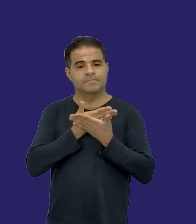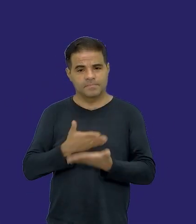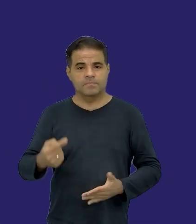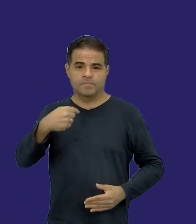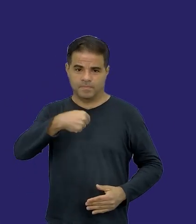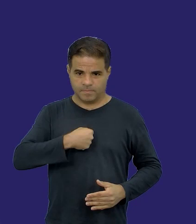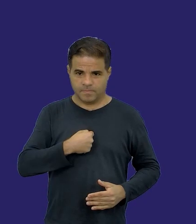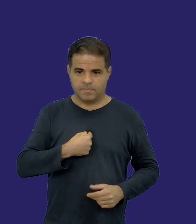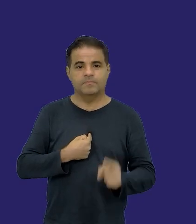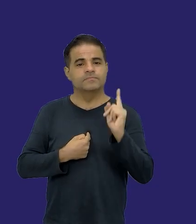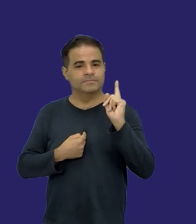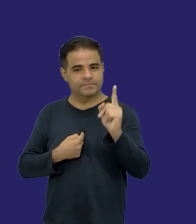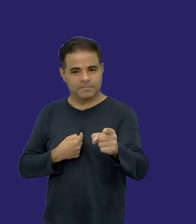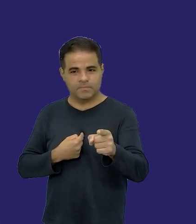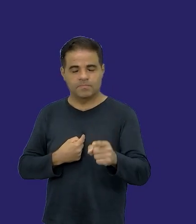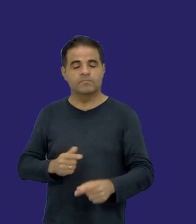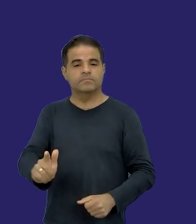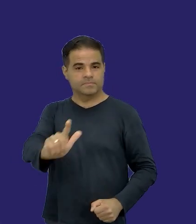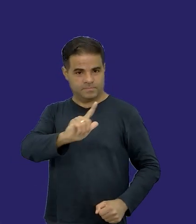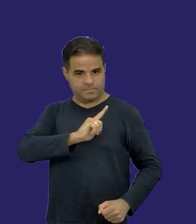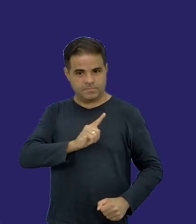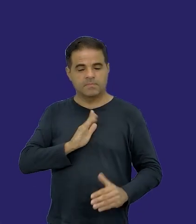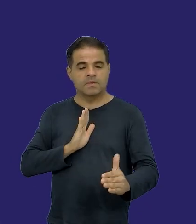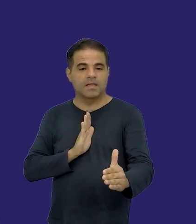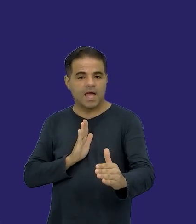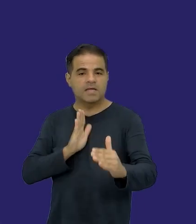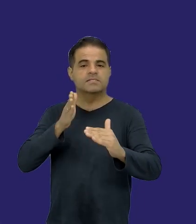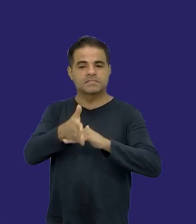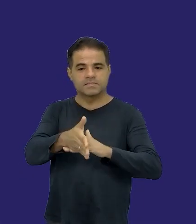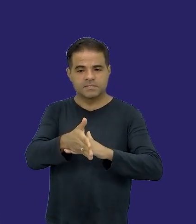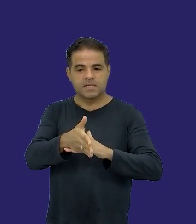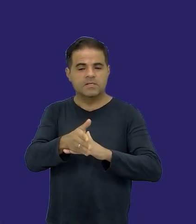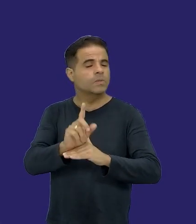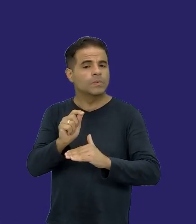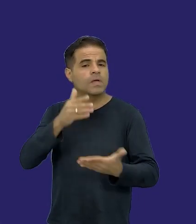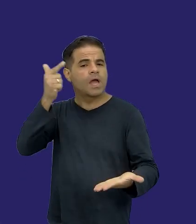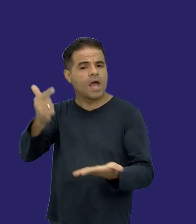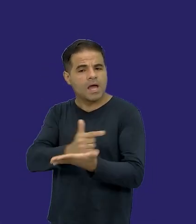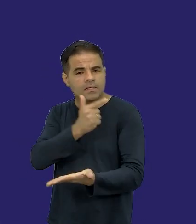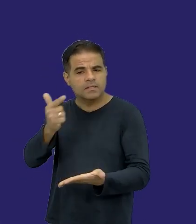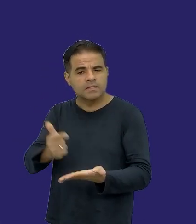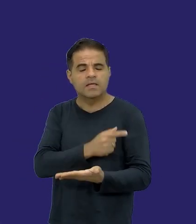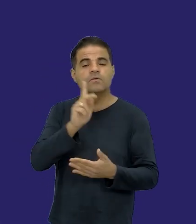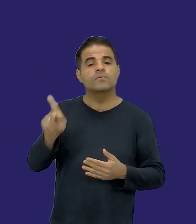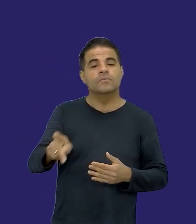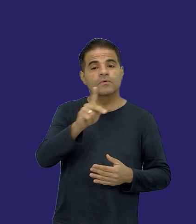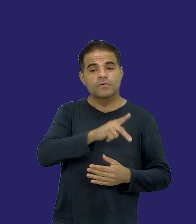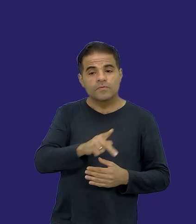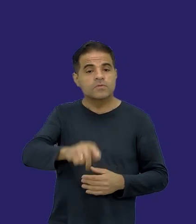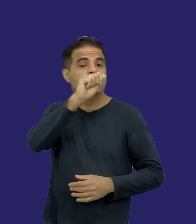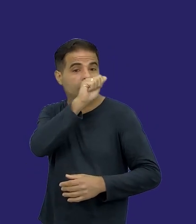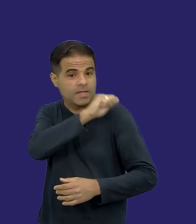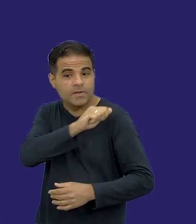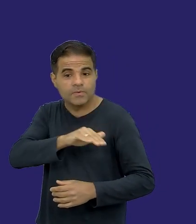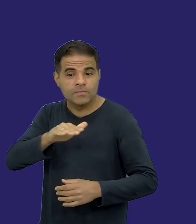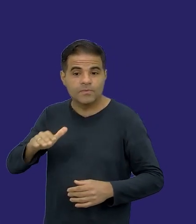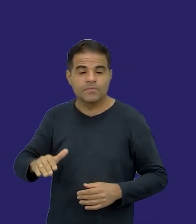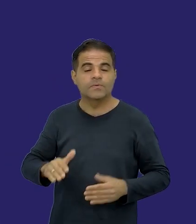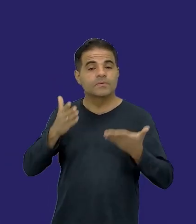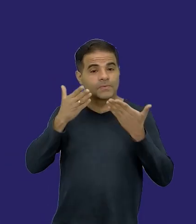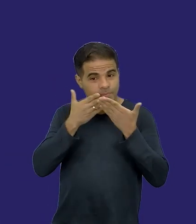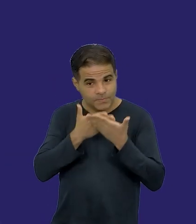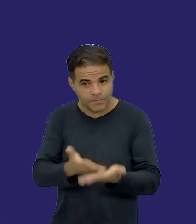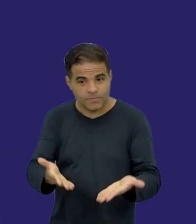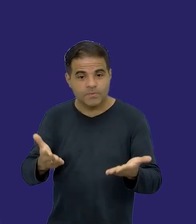para que vocês tenham acesso aí ao caderno do professor e o caderno do